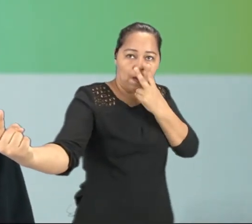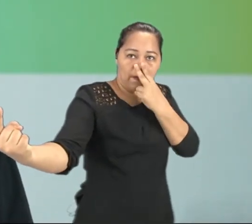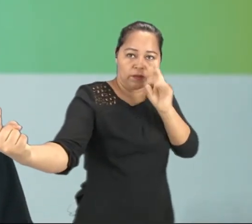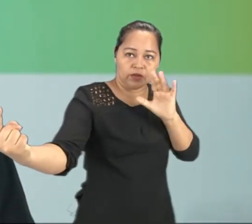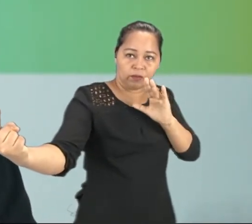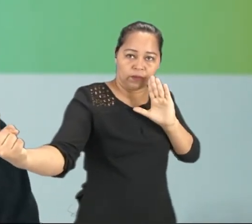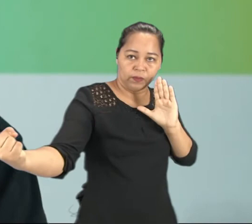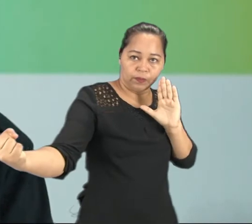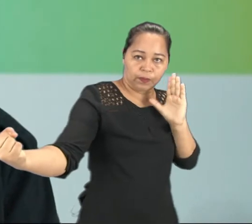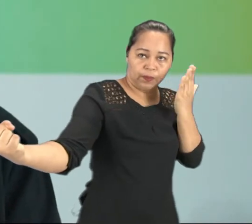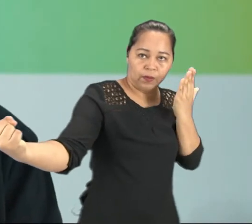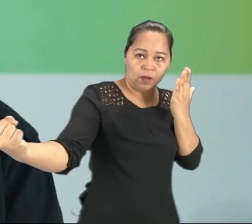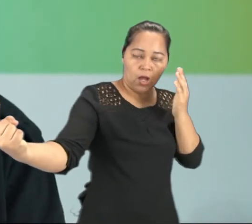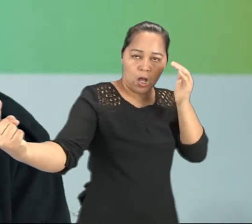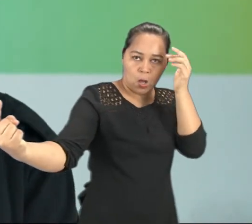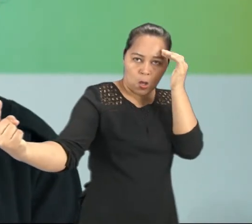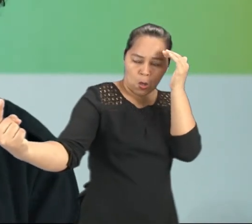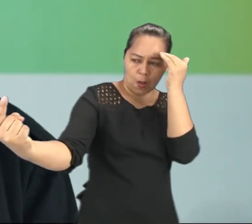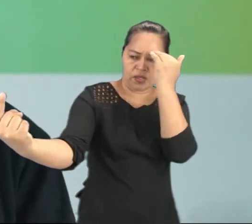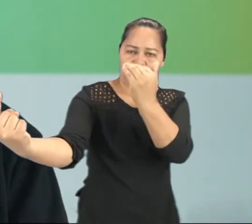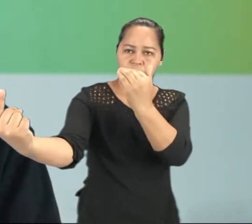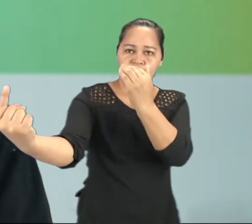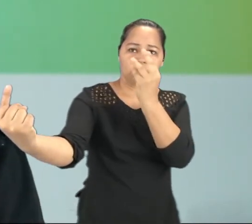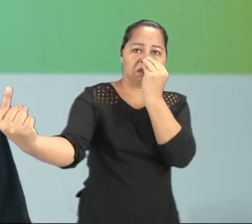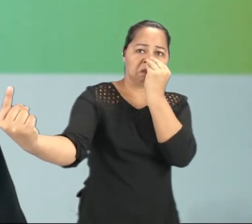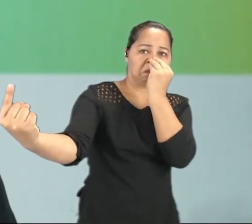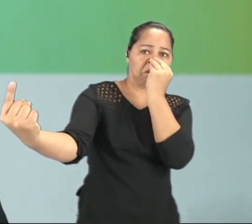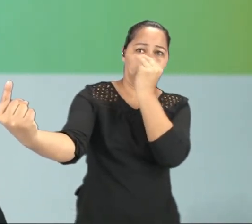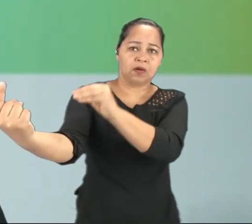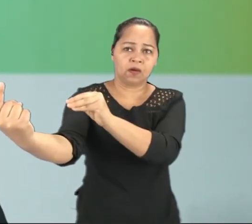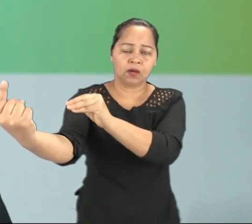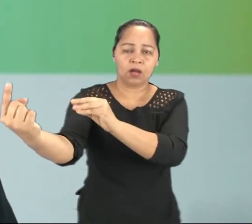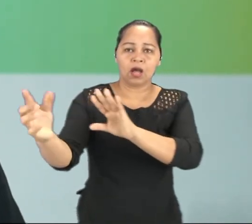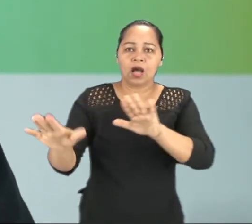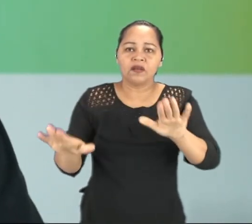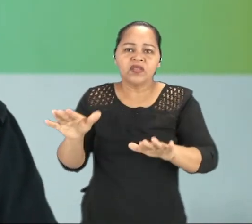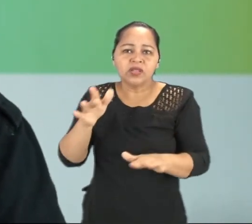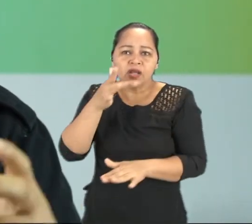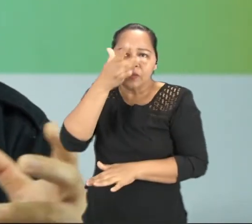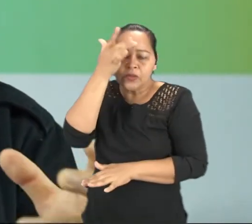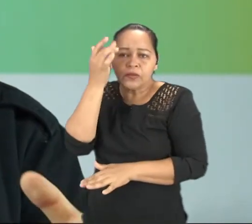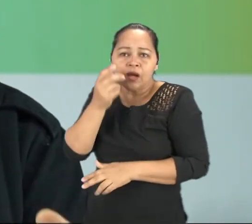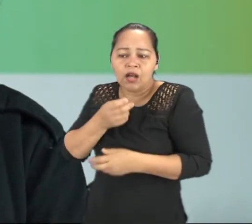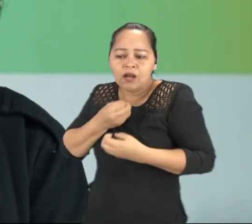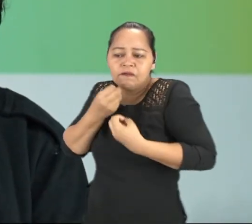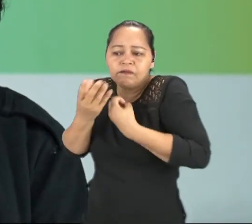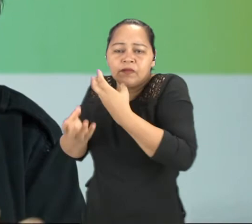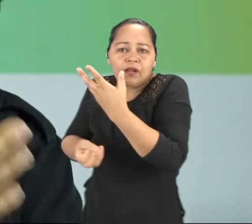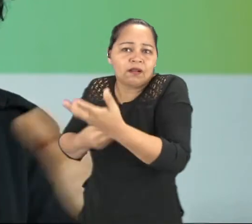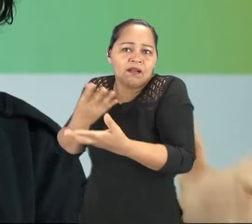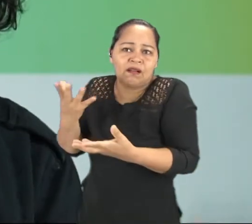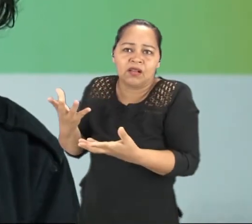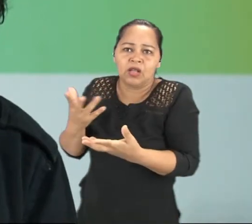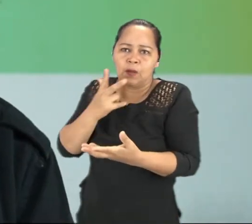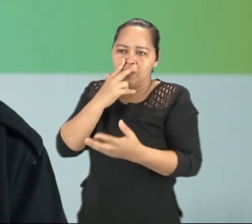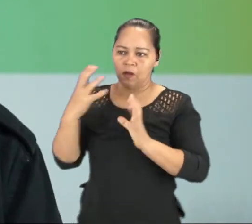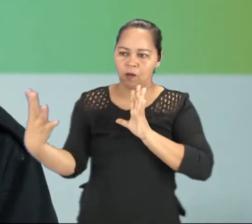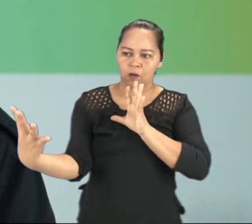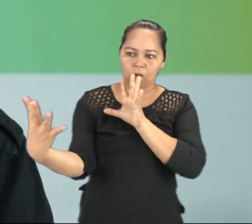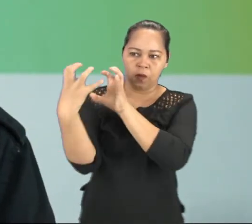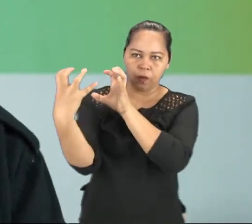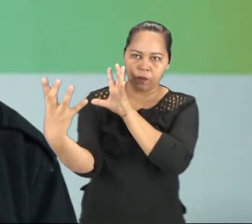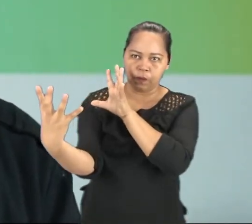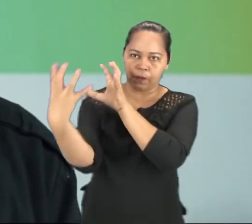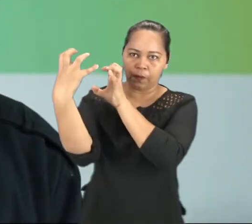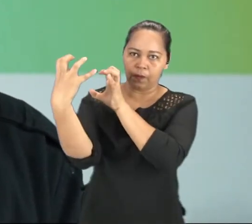pessoas hoje, o respeito hoje é muito delicado, né, você falar uma coisa assim, você pode gerar uma briga